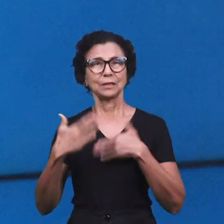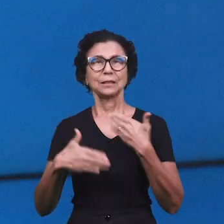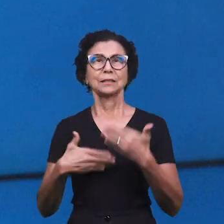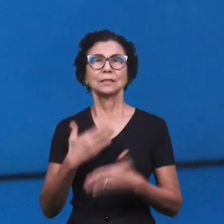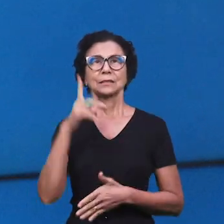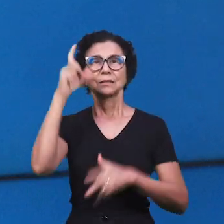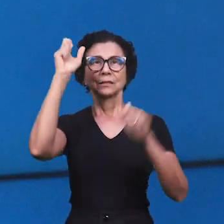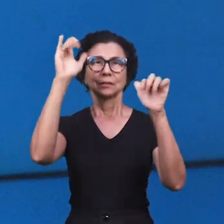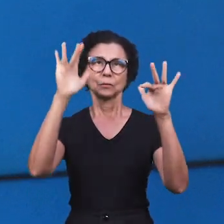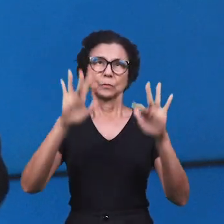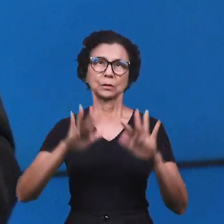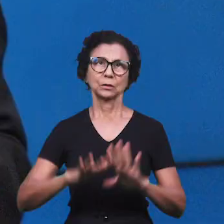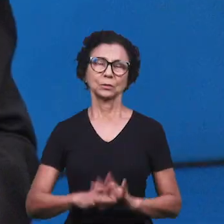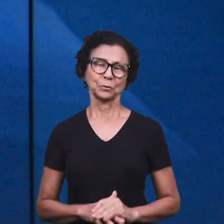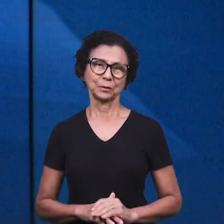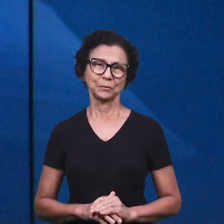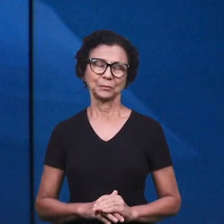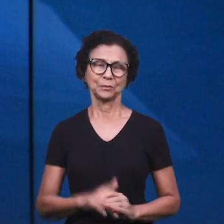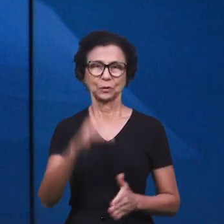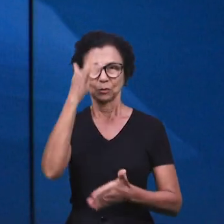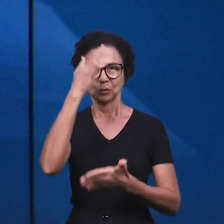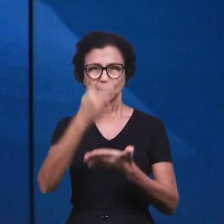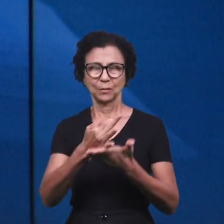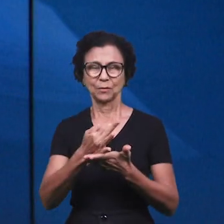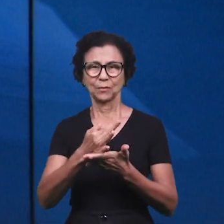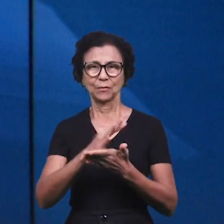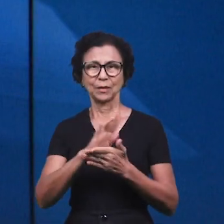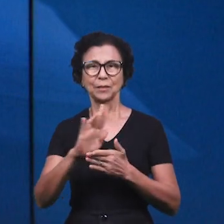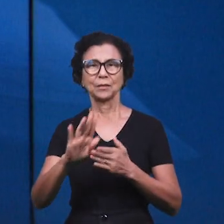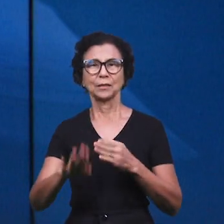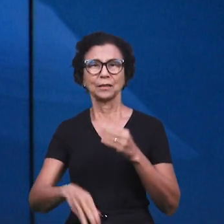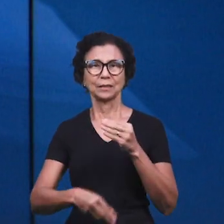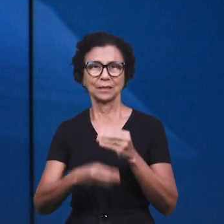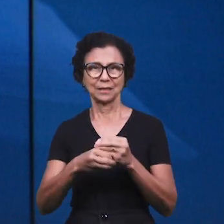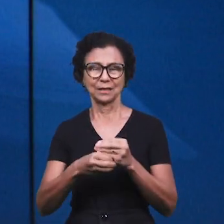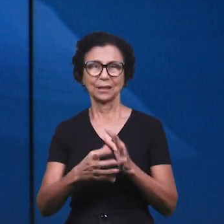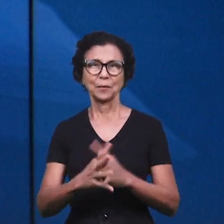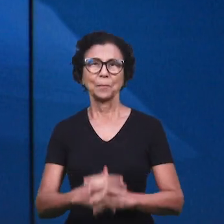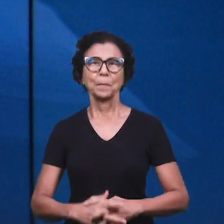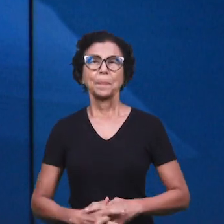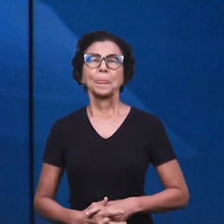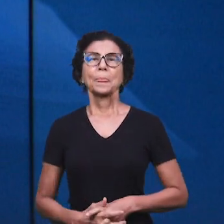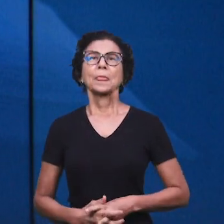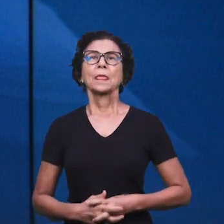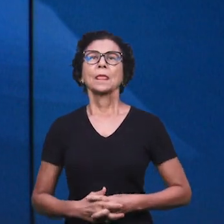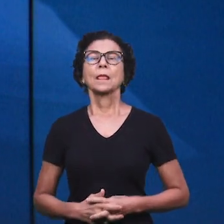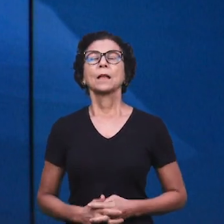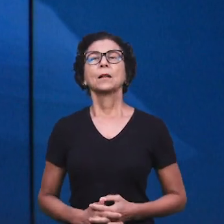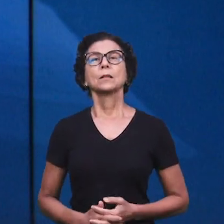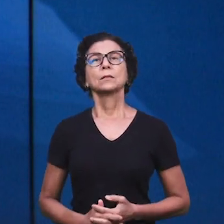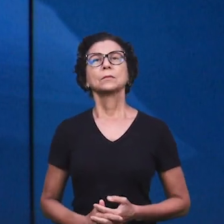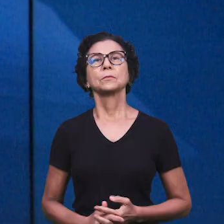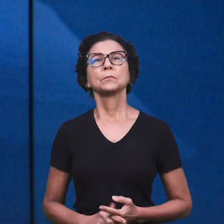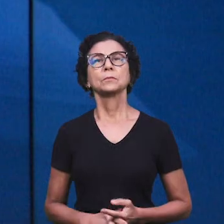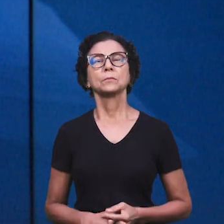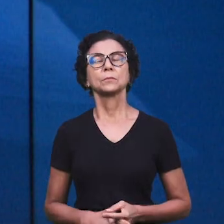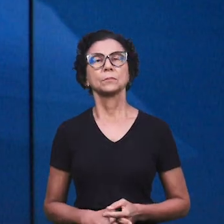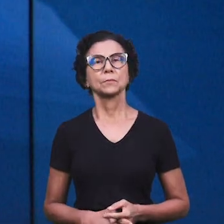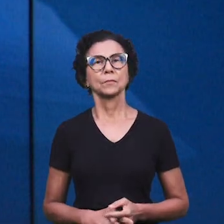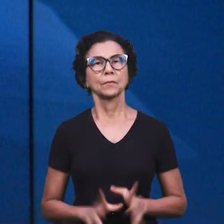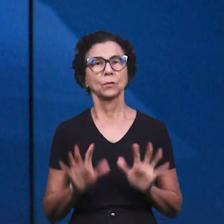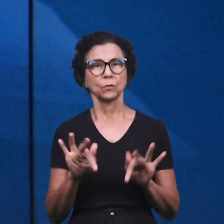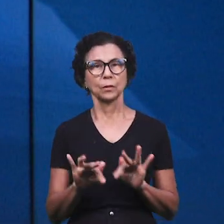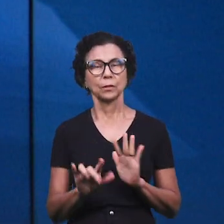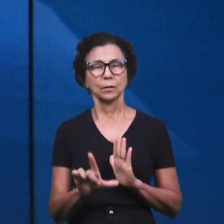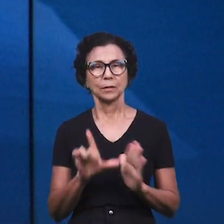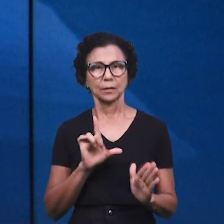sua fé. Glória a Jesus. Muito bem, vamos agora, irmãos, chegar ao final, mas antes de terminar, nós queremos aqui